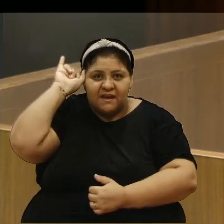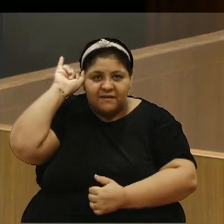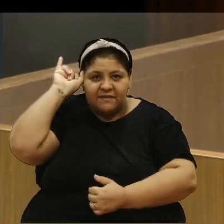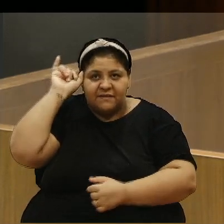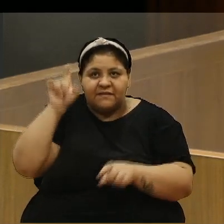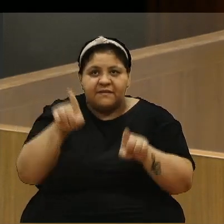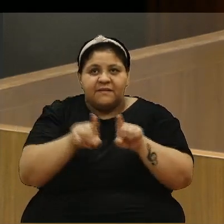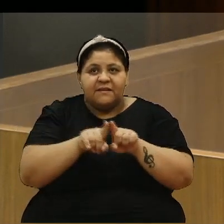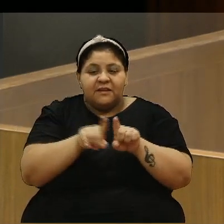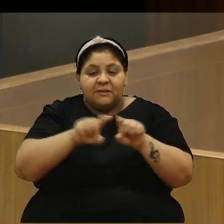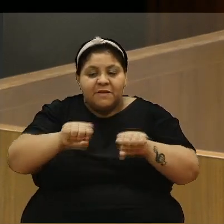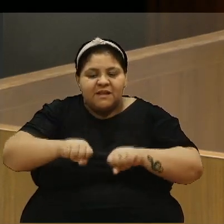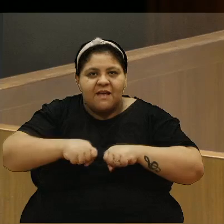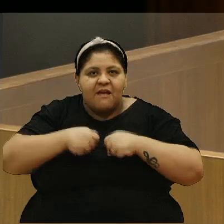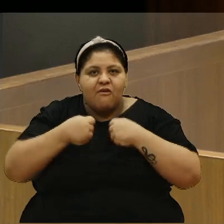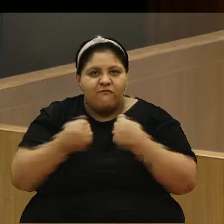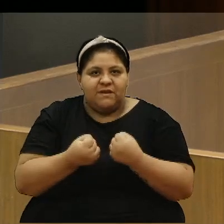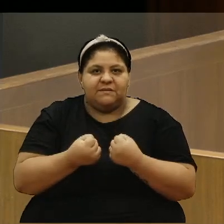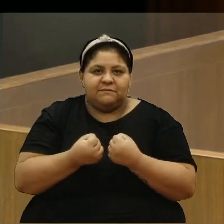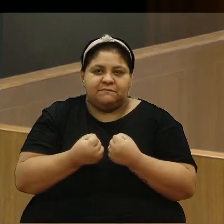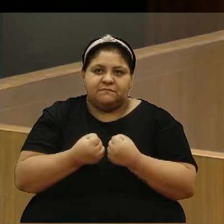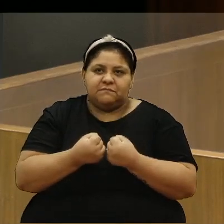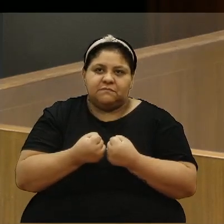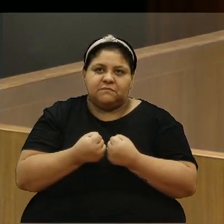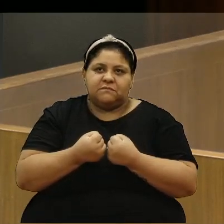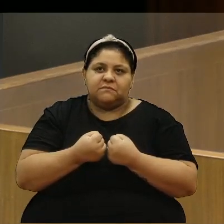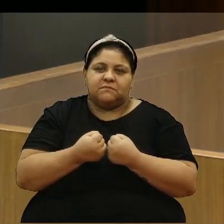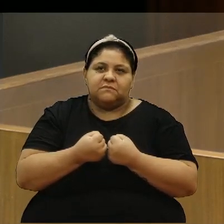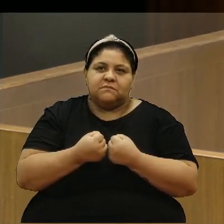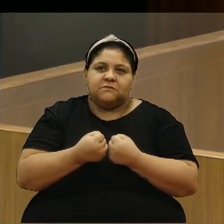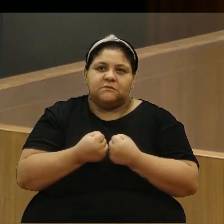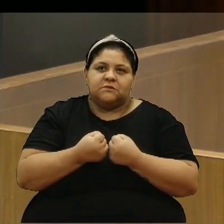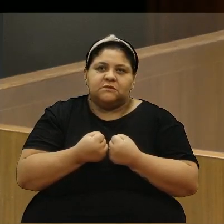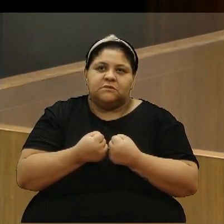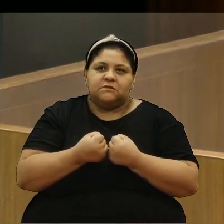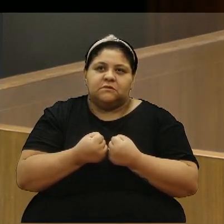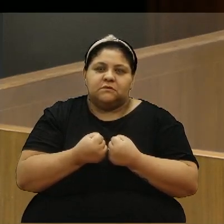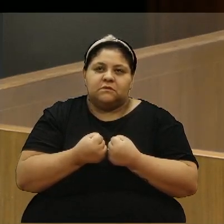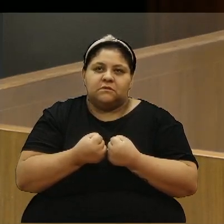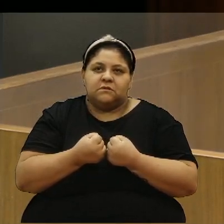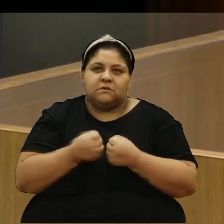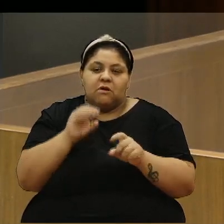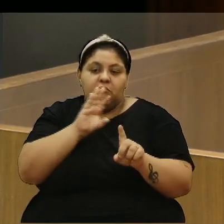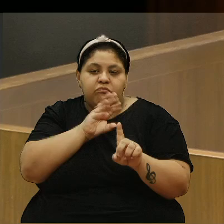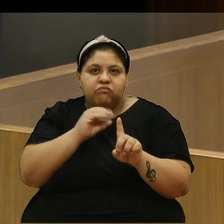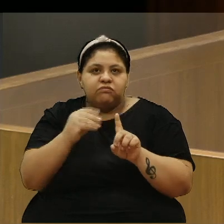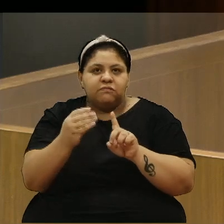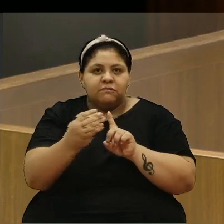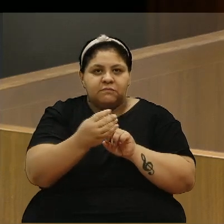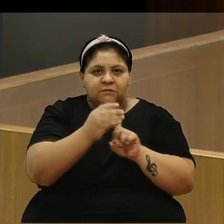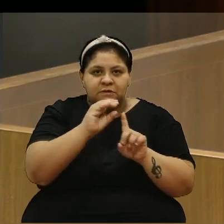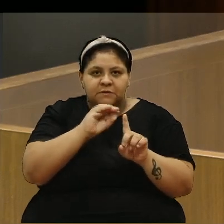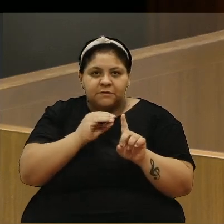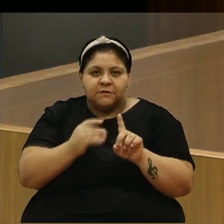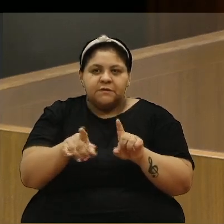de enfrentamento, a questão do assédio e a